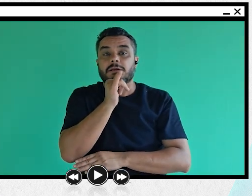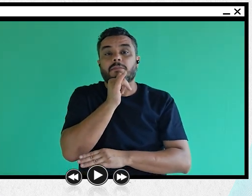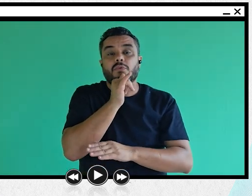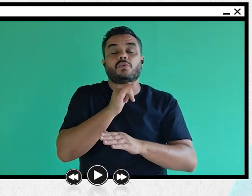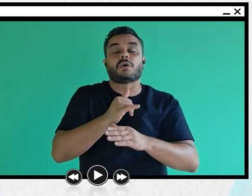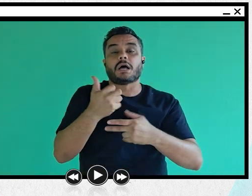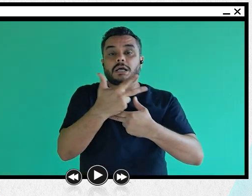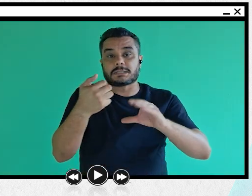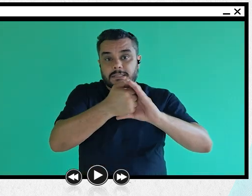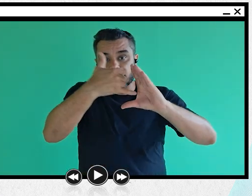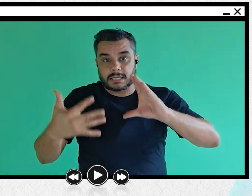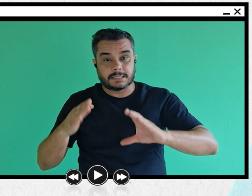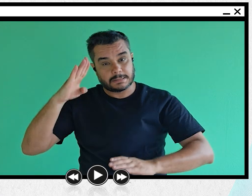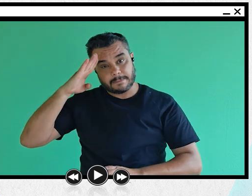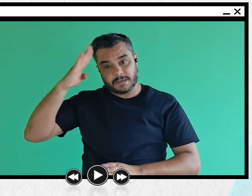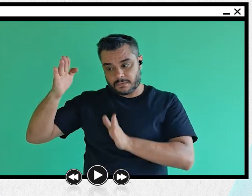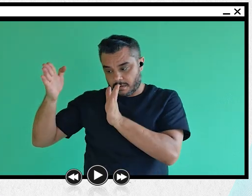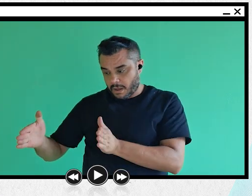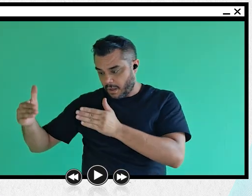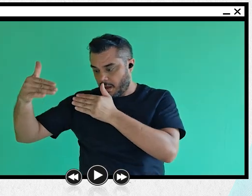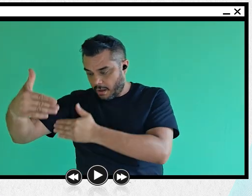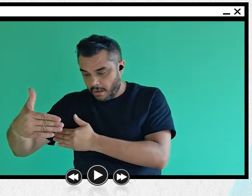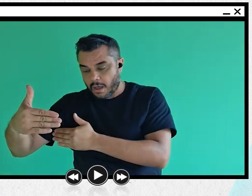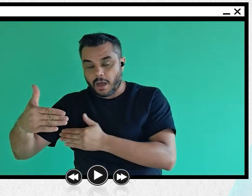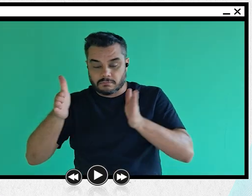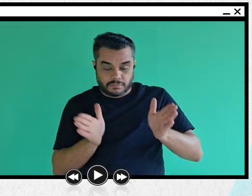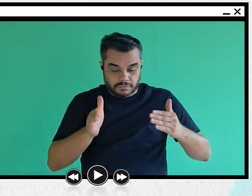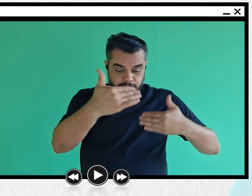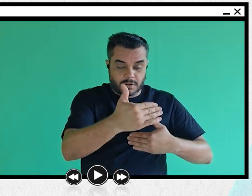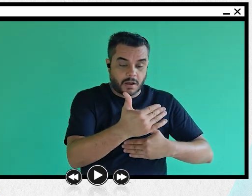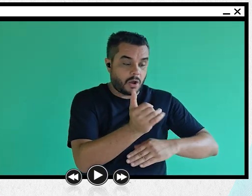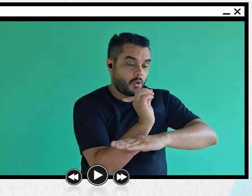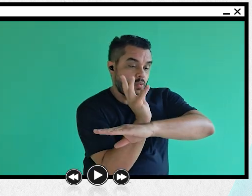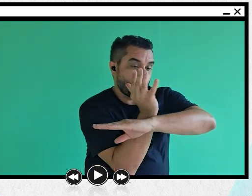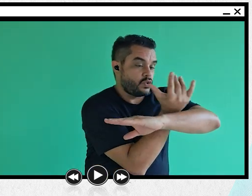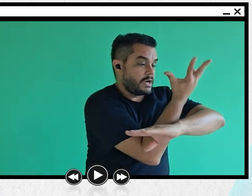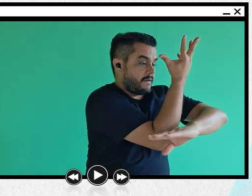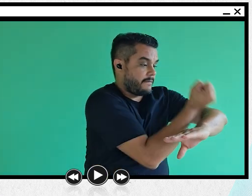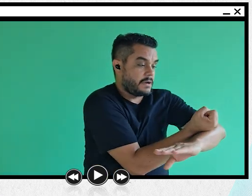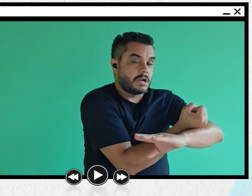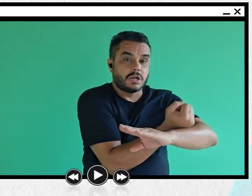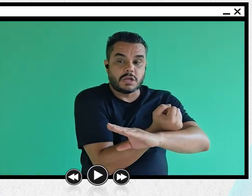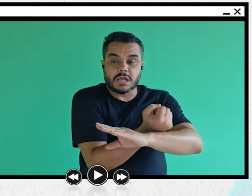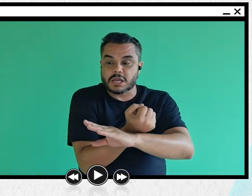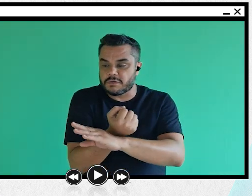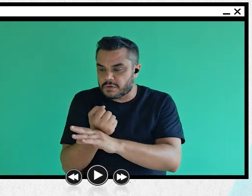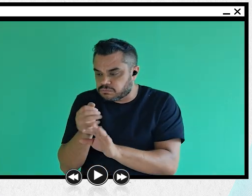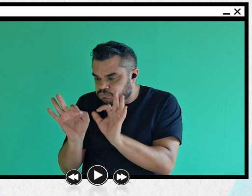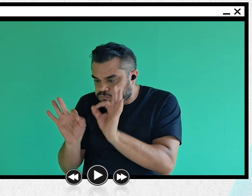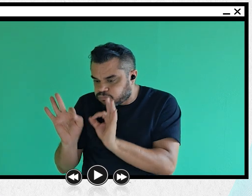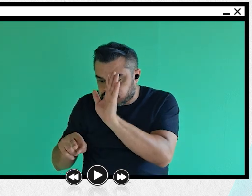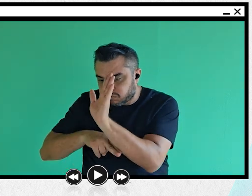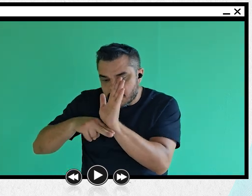caixa de retenção de sólido, a caixa de gordura, o jardim filtrante em si e o regulador de nível, que a gente chama de monge.